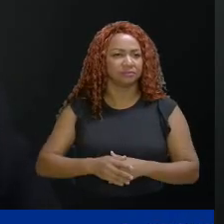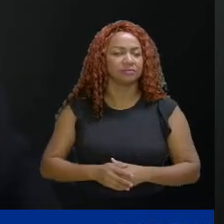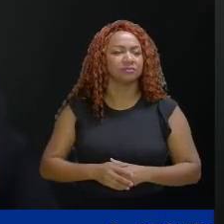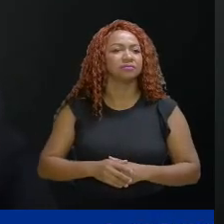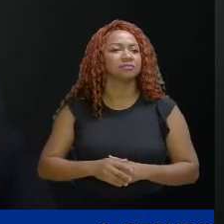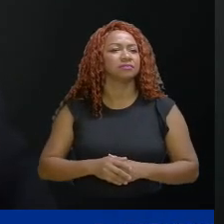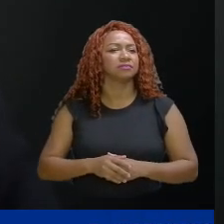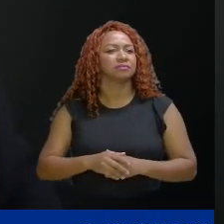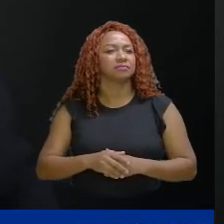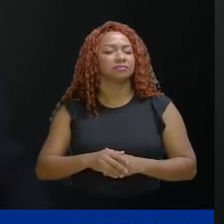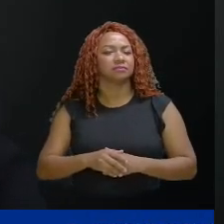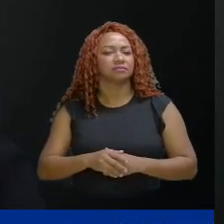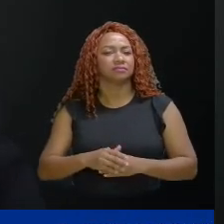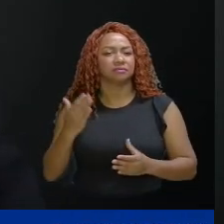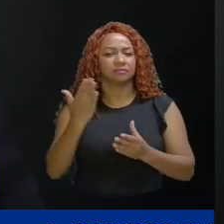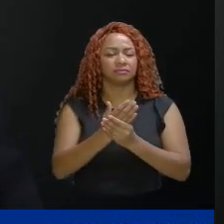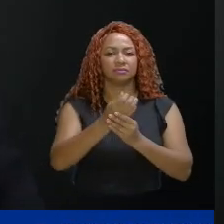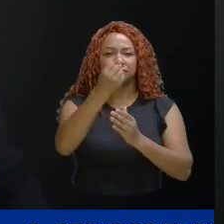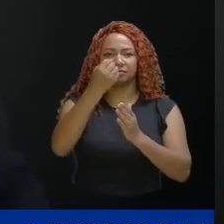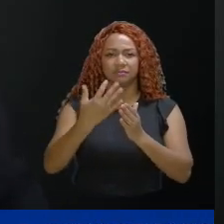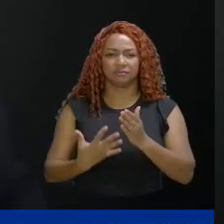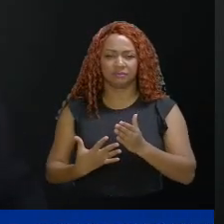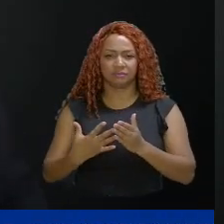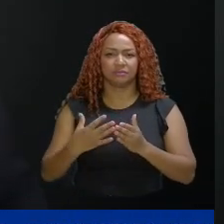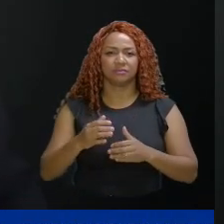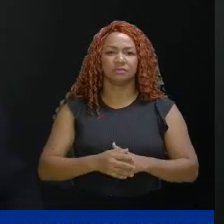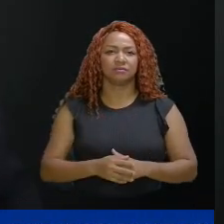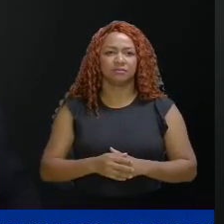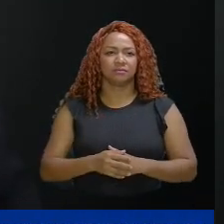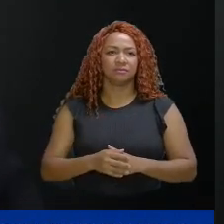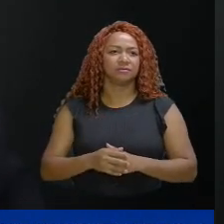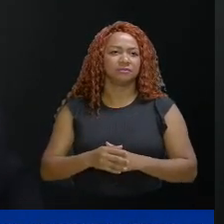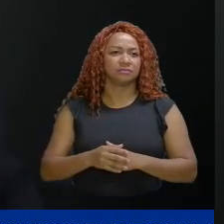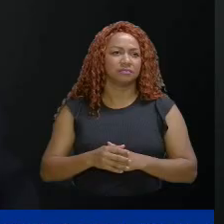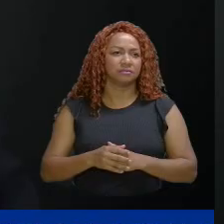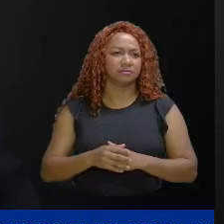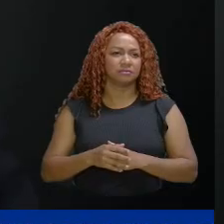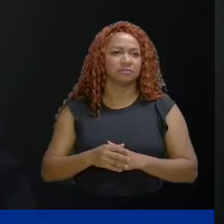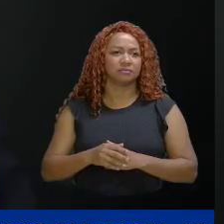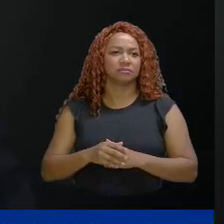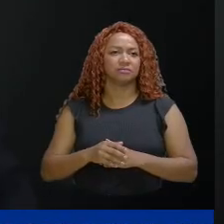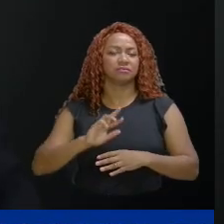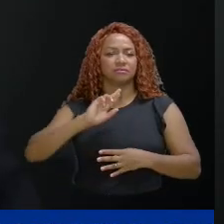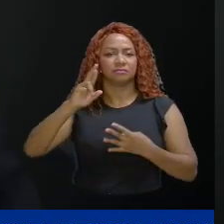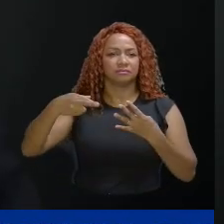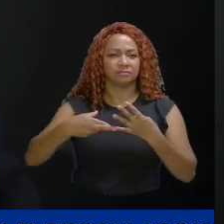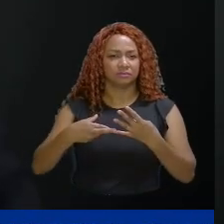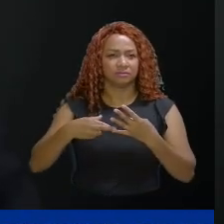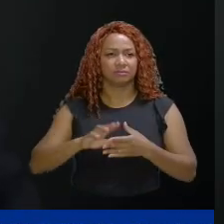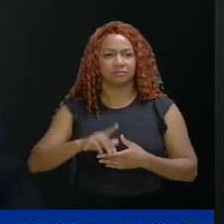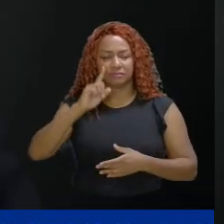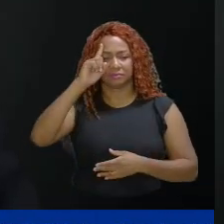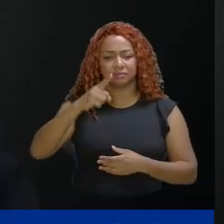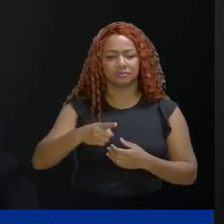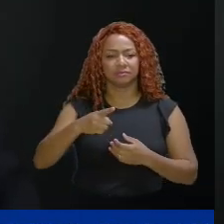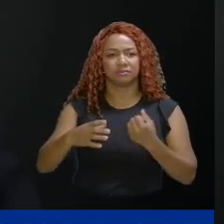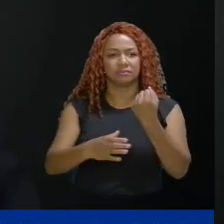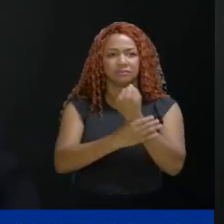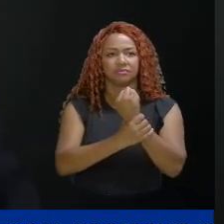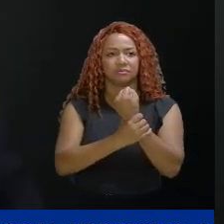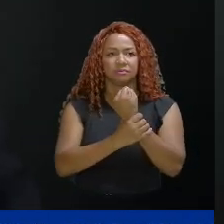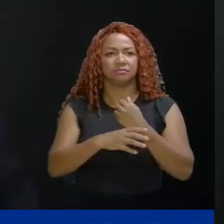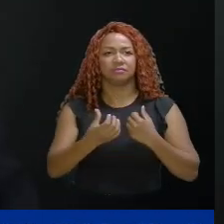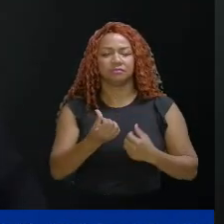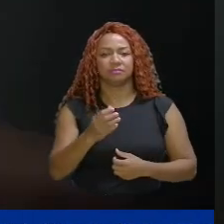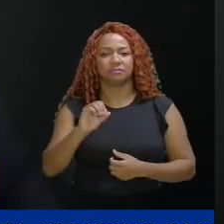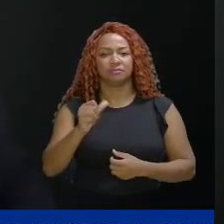Carlos Torque. Ele é branco, de cabelos castanhos escuros, curtos, usa óculos de armação escuro e traje terno escuro sobre